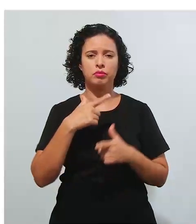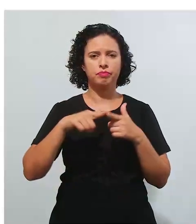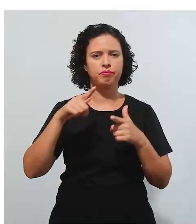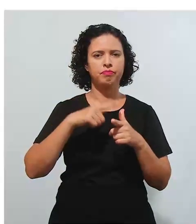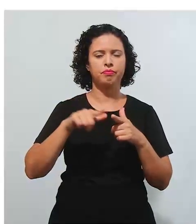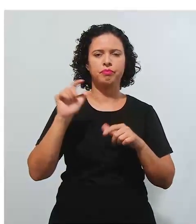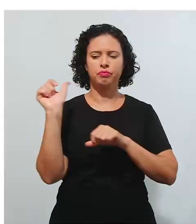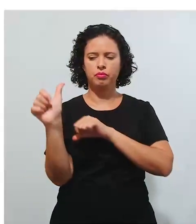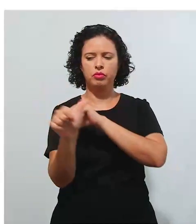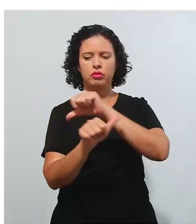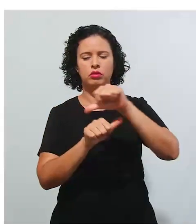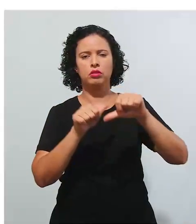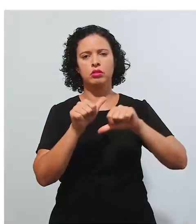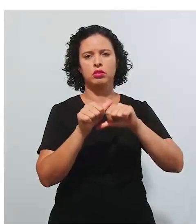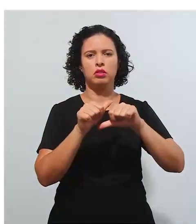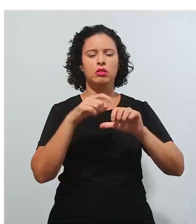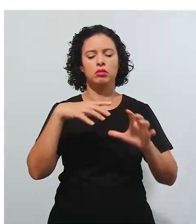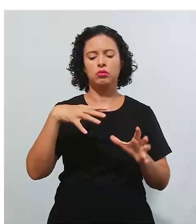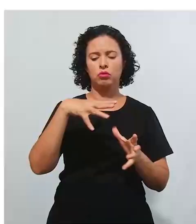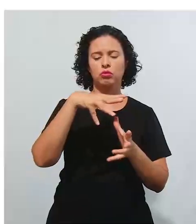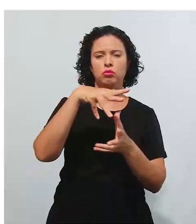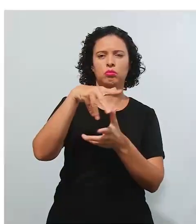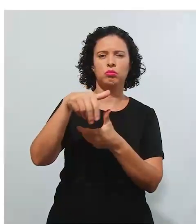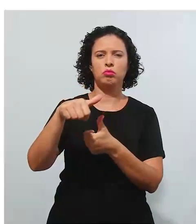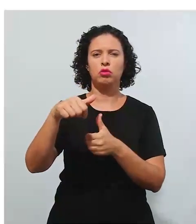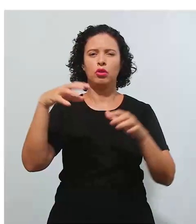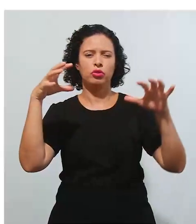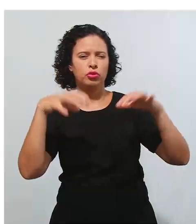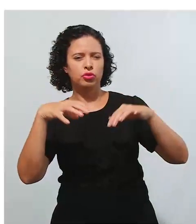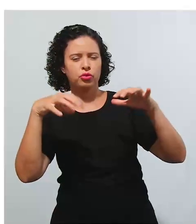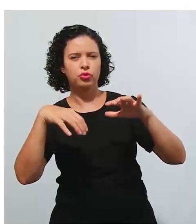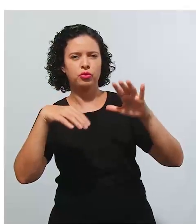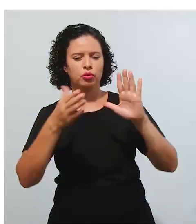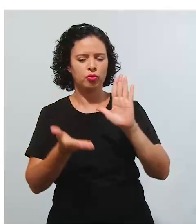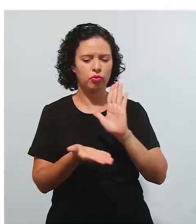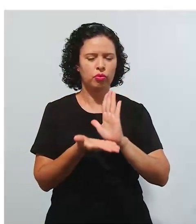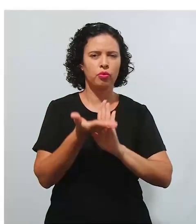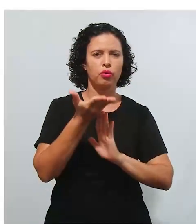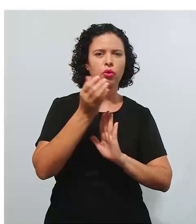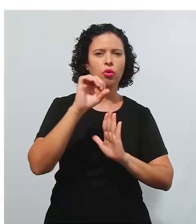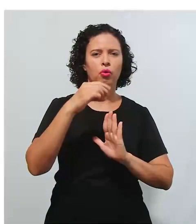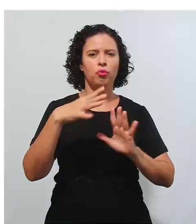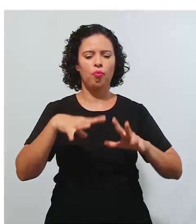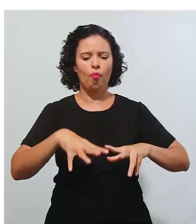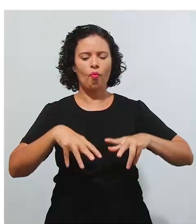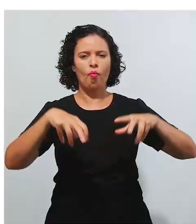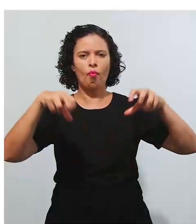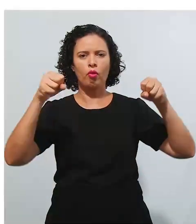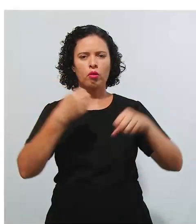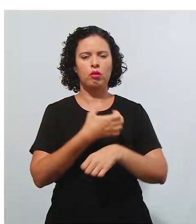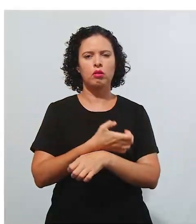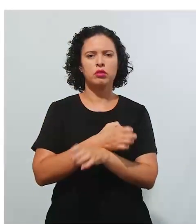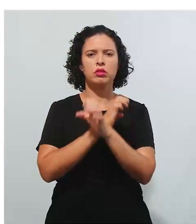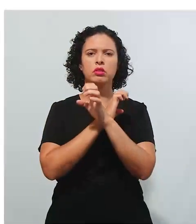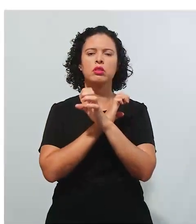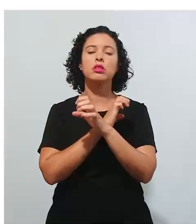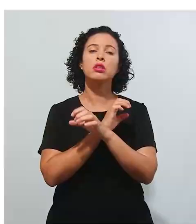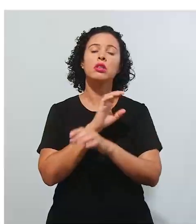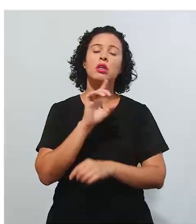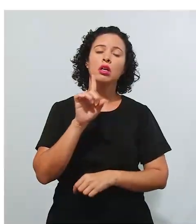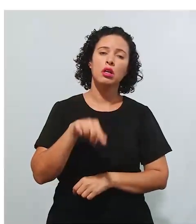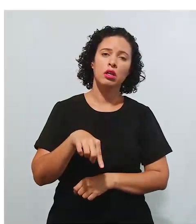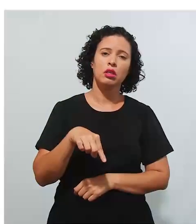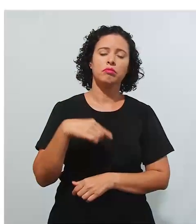mudanças climáticas, que estão trazendo mais secas e mais enchentes, que ele é um problema que vai ganhando importância à medida que vai